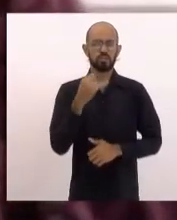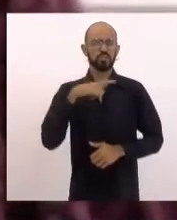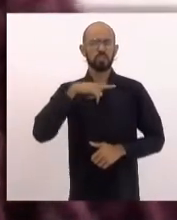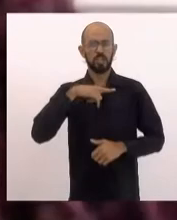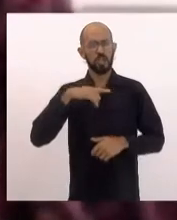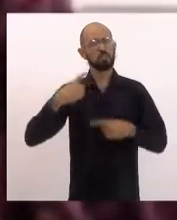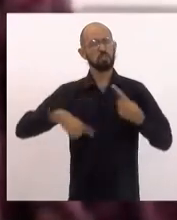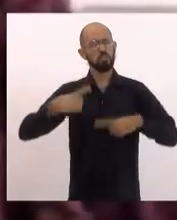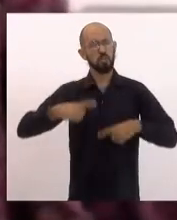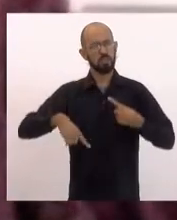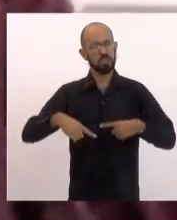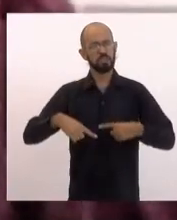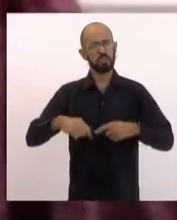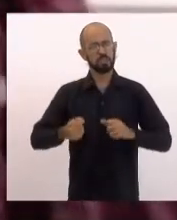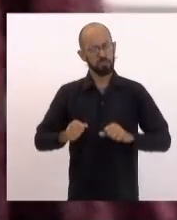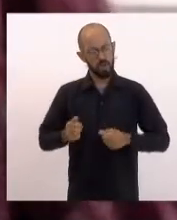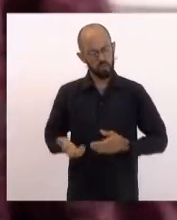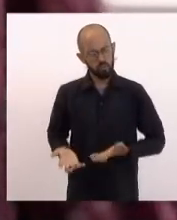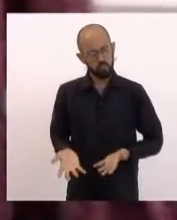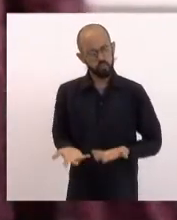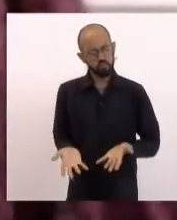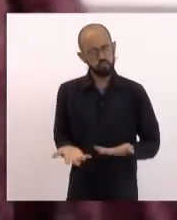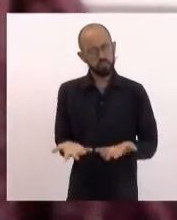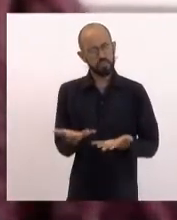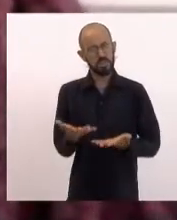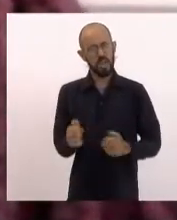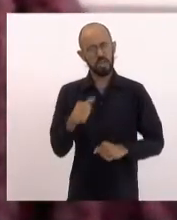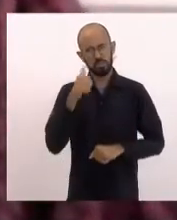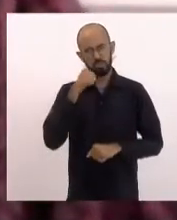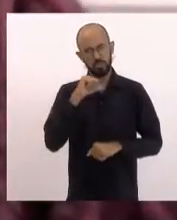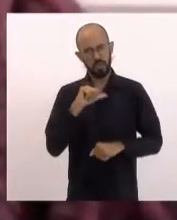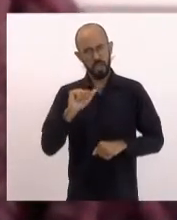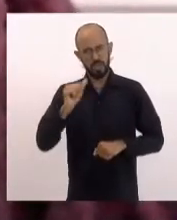públicas de incentivo às mulheres no campo